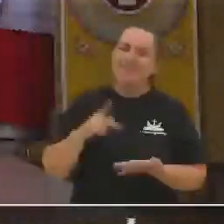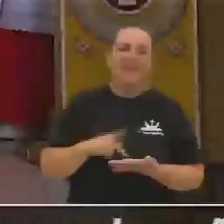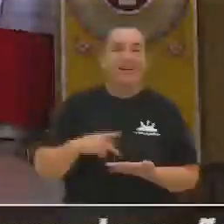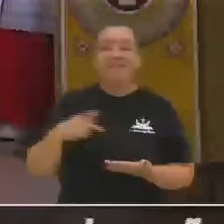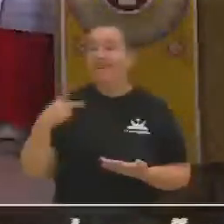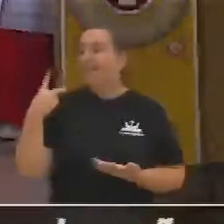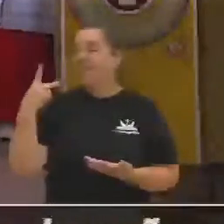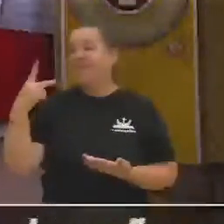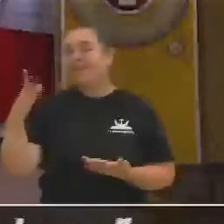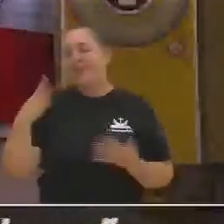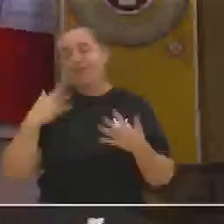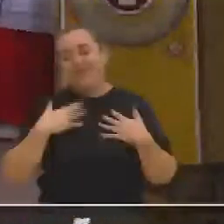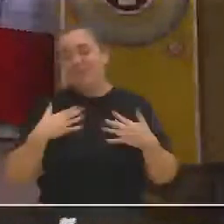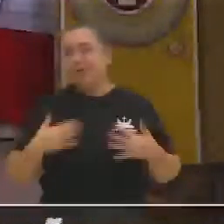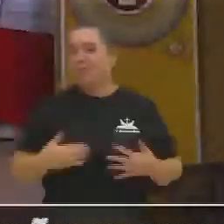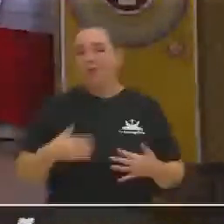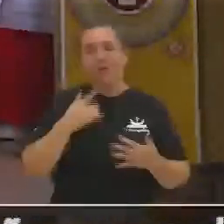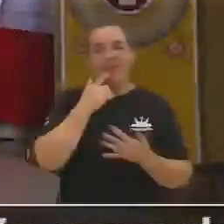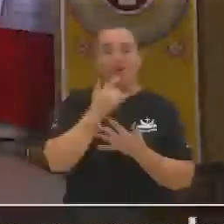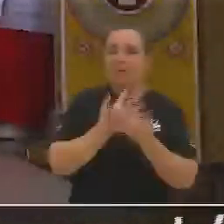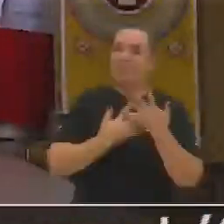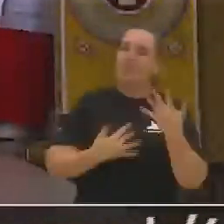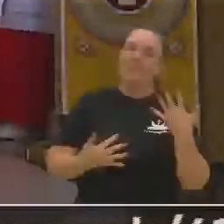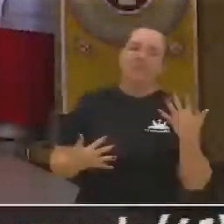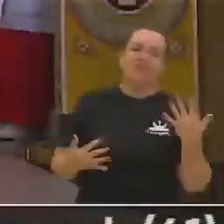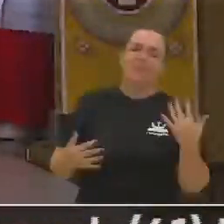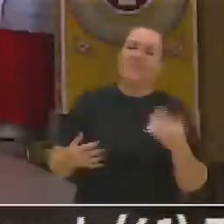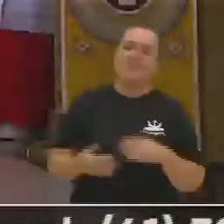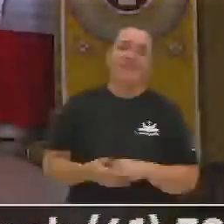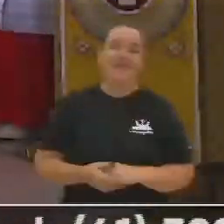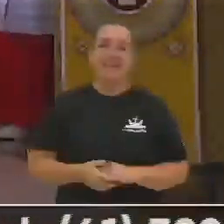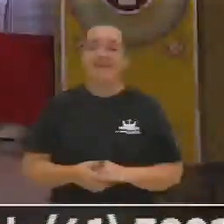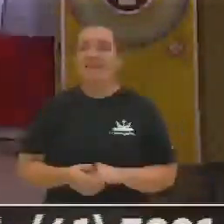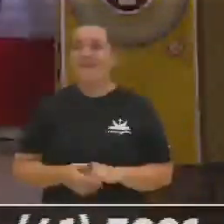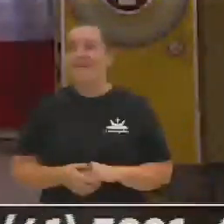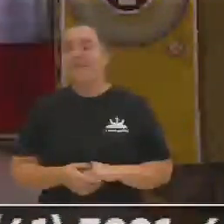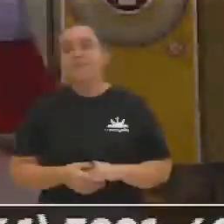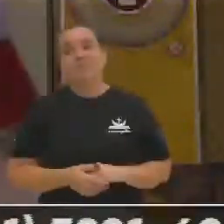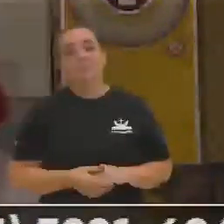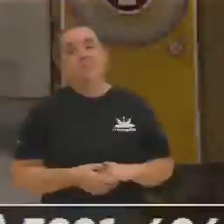da certa o teu próprio